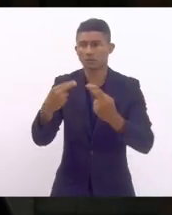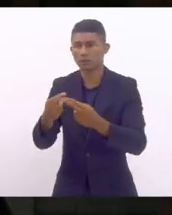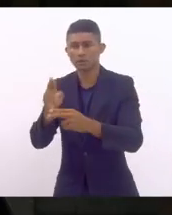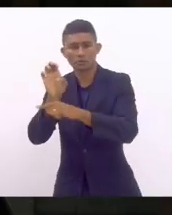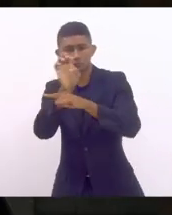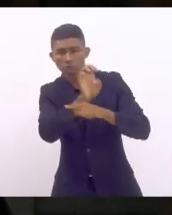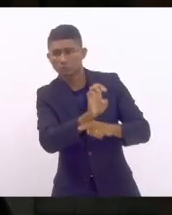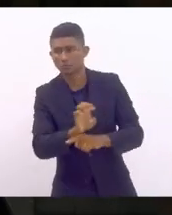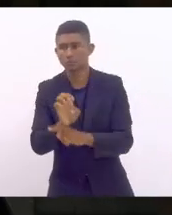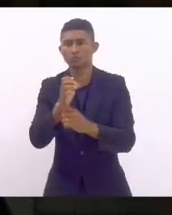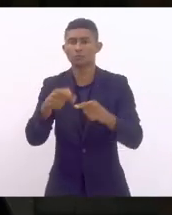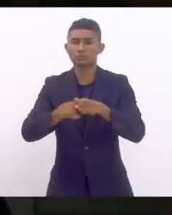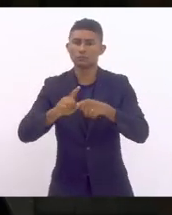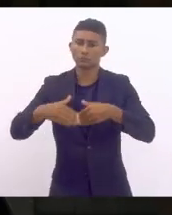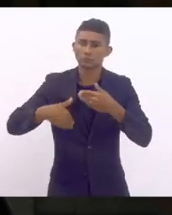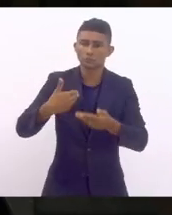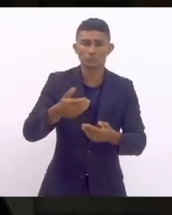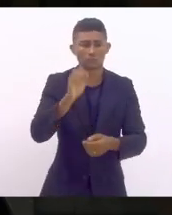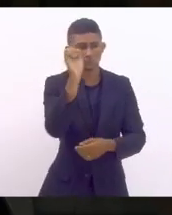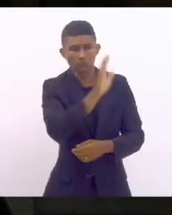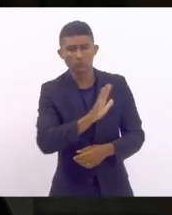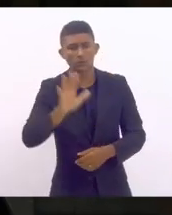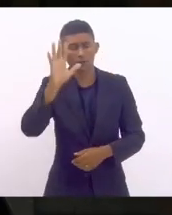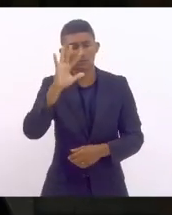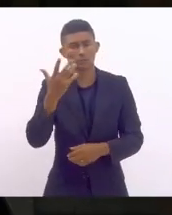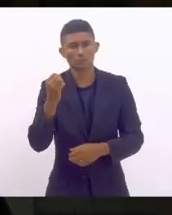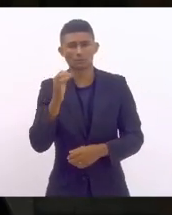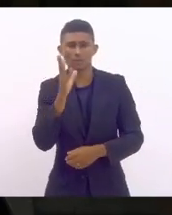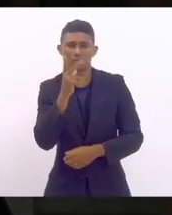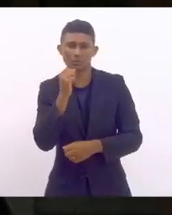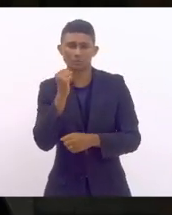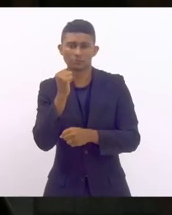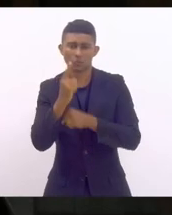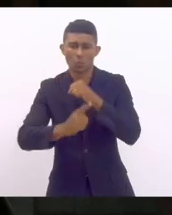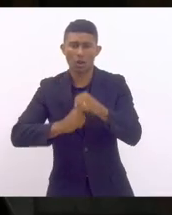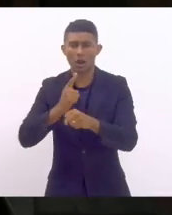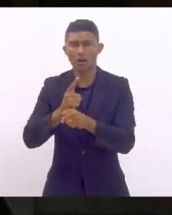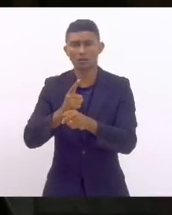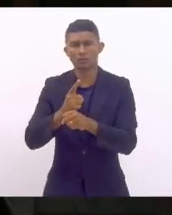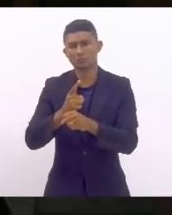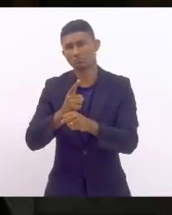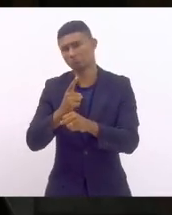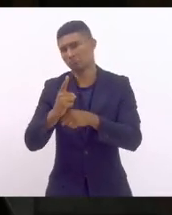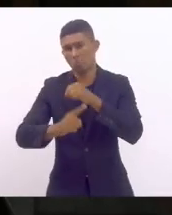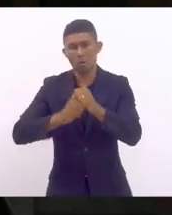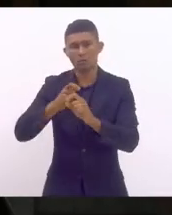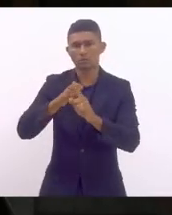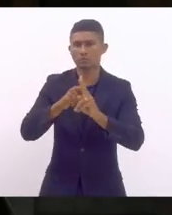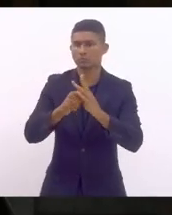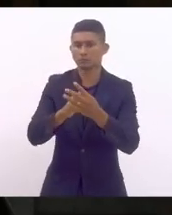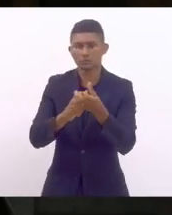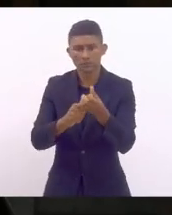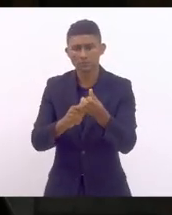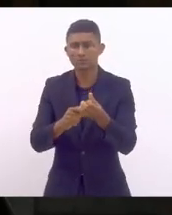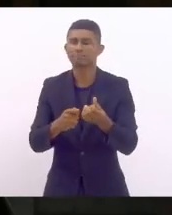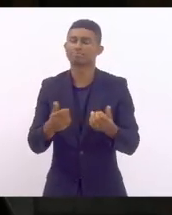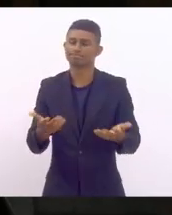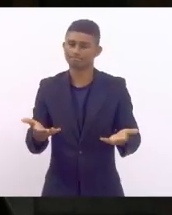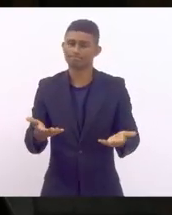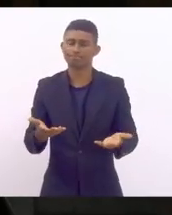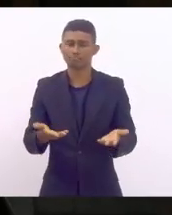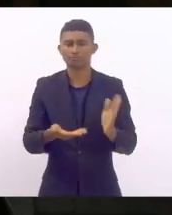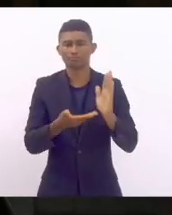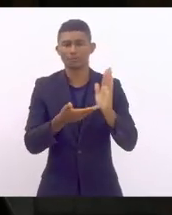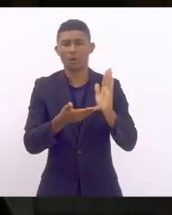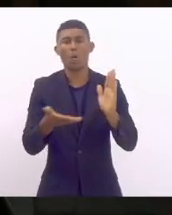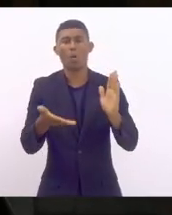até combinado Internacional e tu levar ao ano e meio tem mais ou menos o prazo de expiração do abandonado e acantonados atual Plano